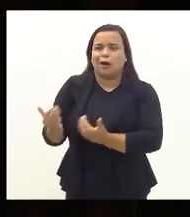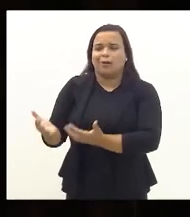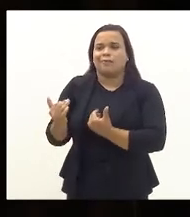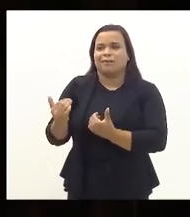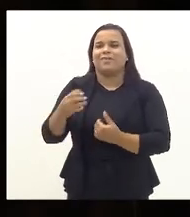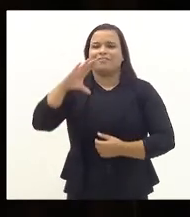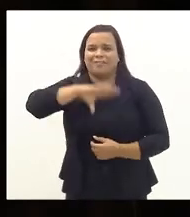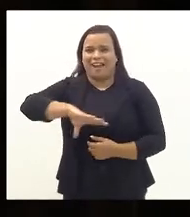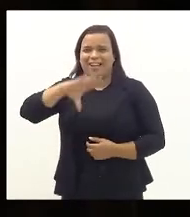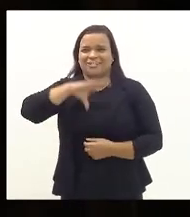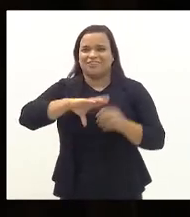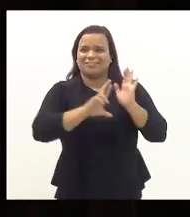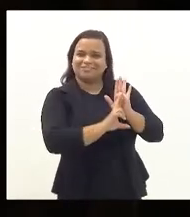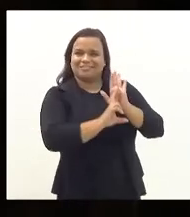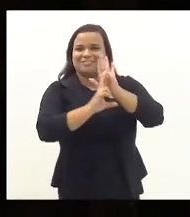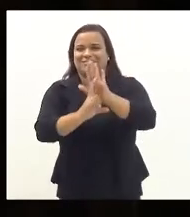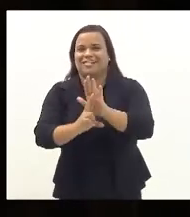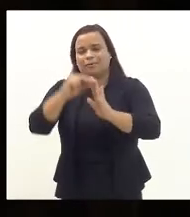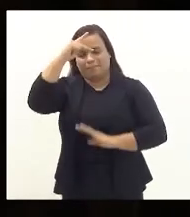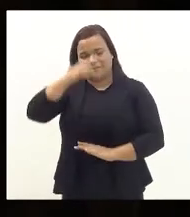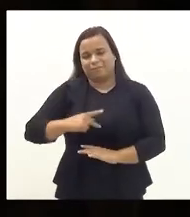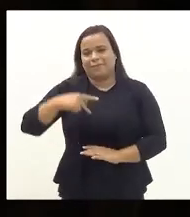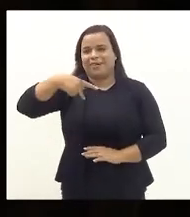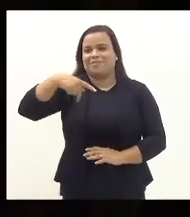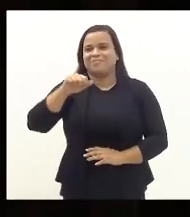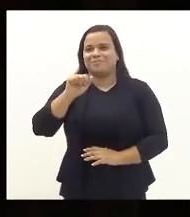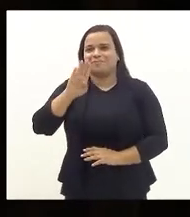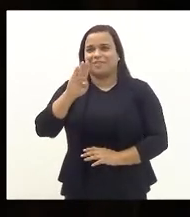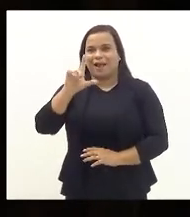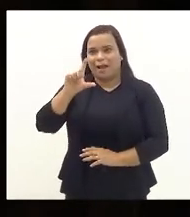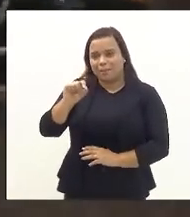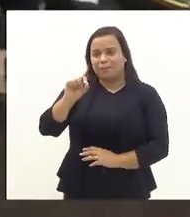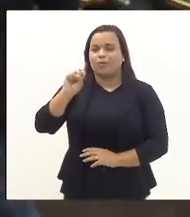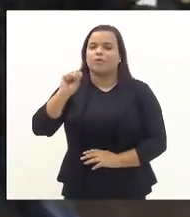representado pelo presidente Pablo Santos.